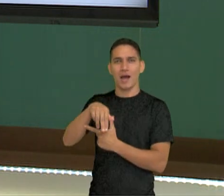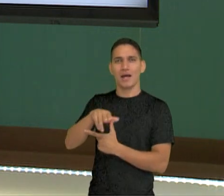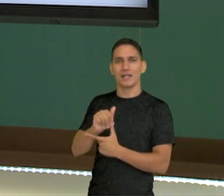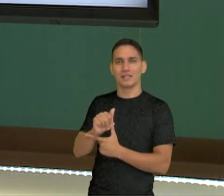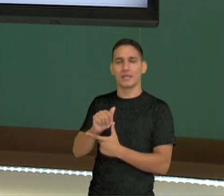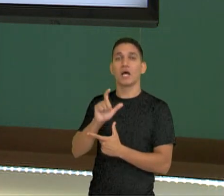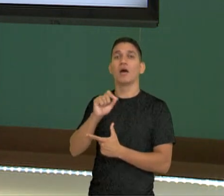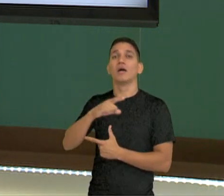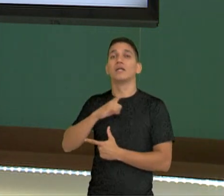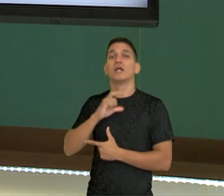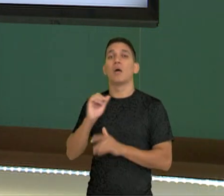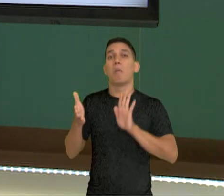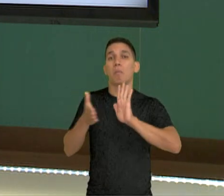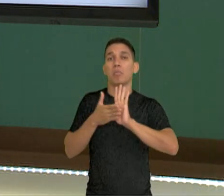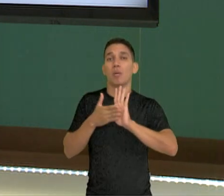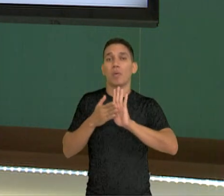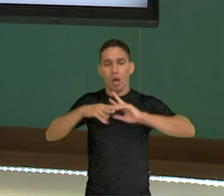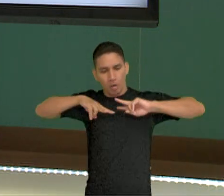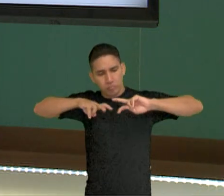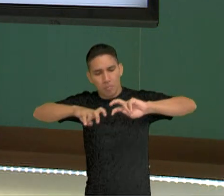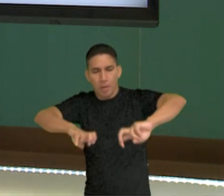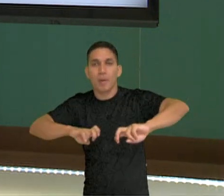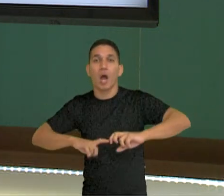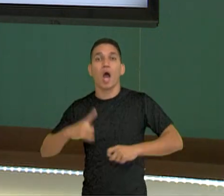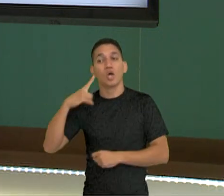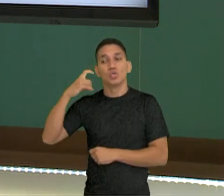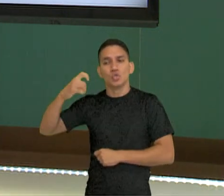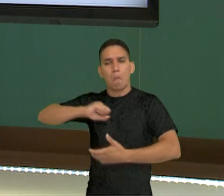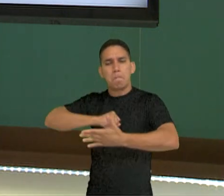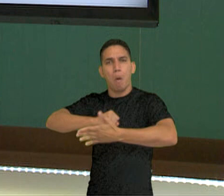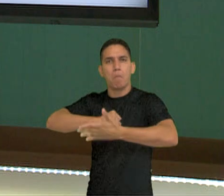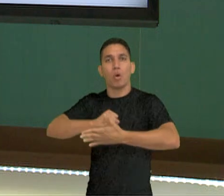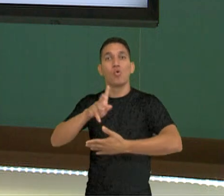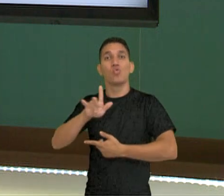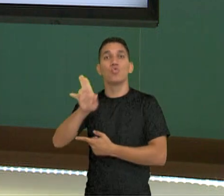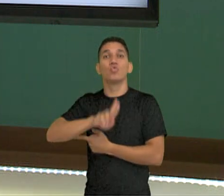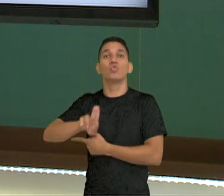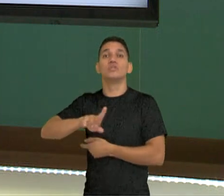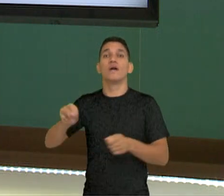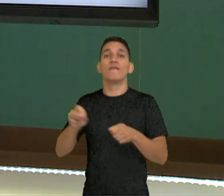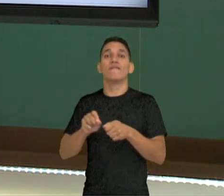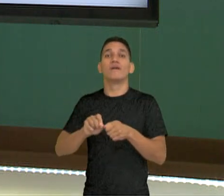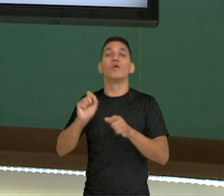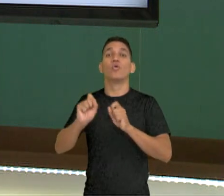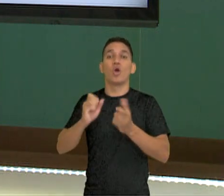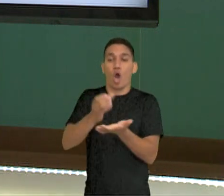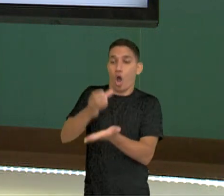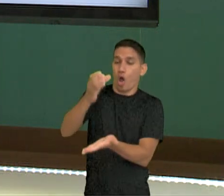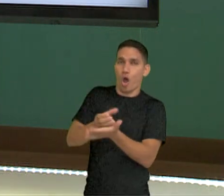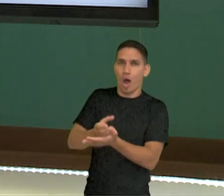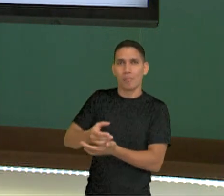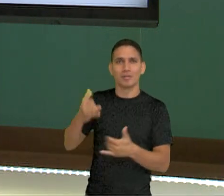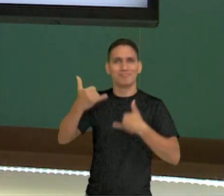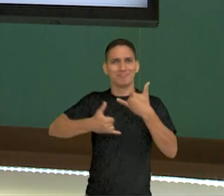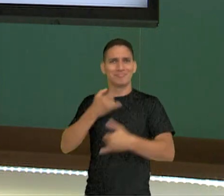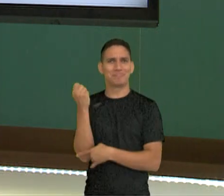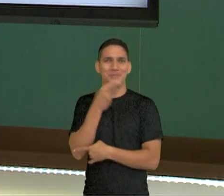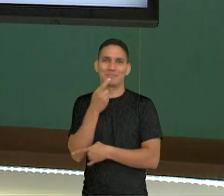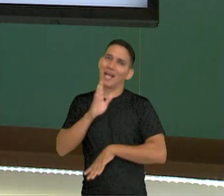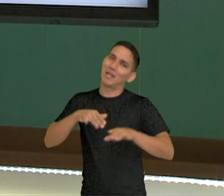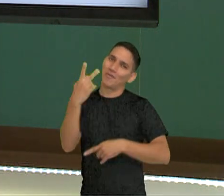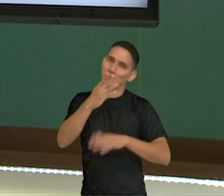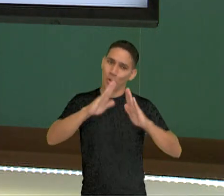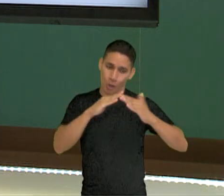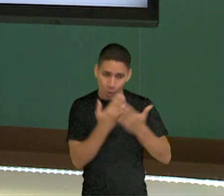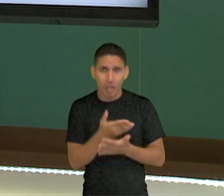uma proposta de exploração sonora que ela executa com copos divertido e com certeza na sua escola você